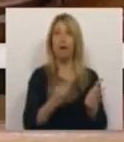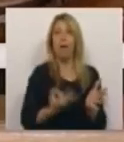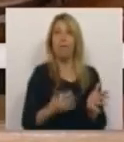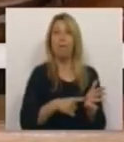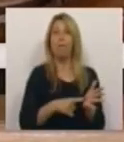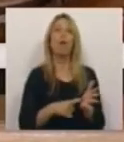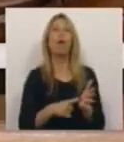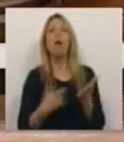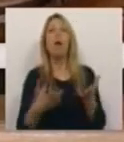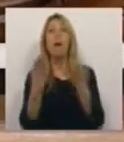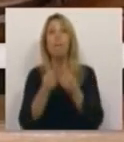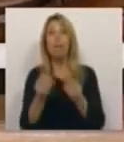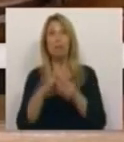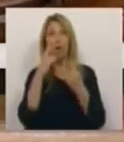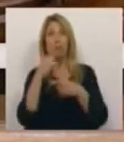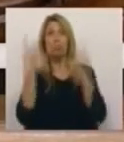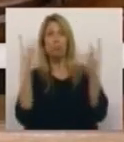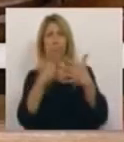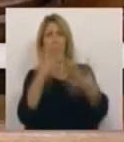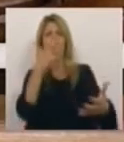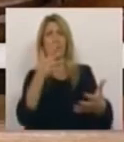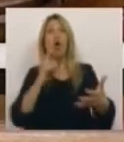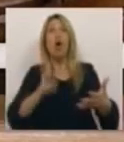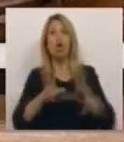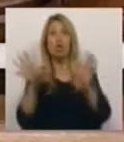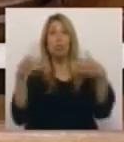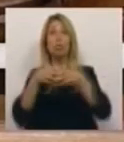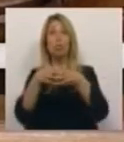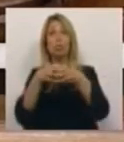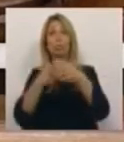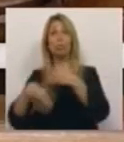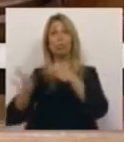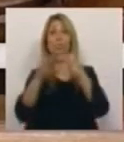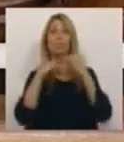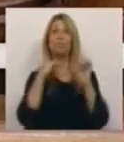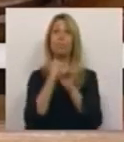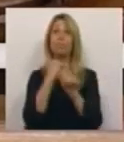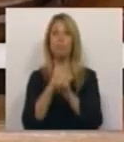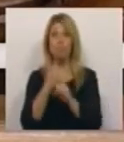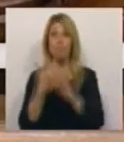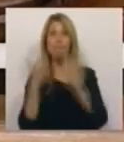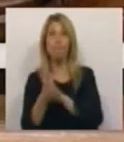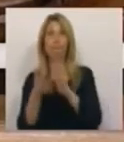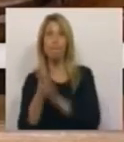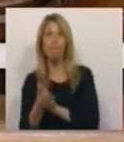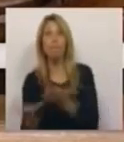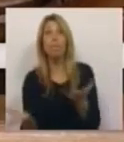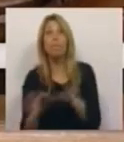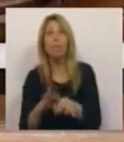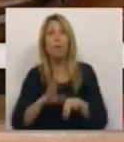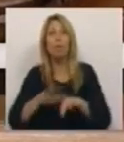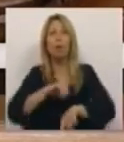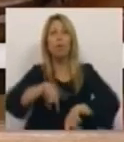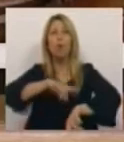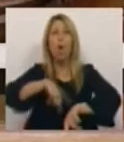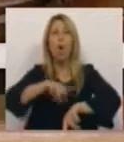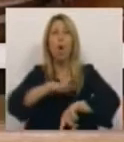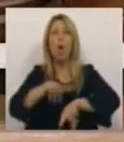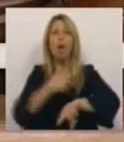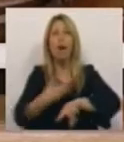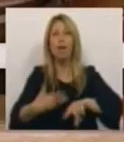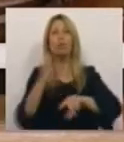As matérias expostas com maior expressão à Comissão para a Igualdade no Trabalho e no Emprego são relativas a horários e articulação